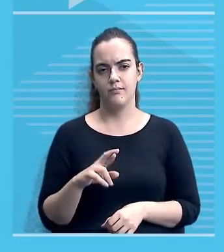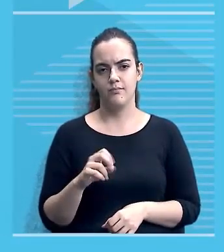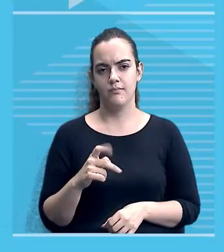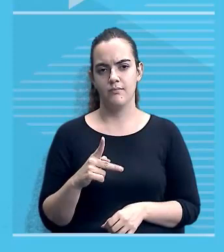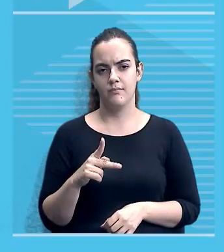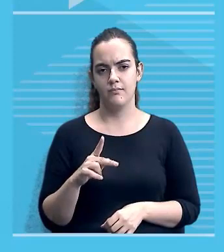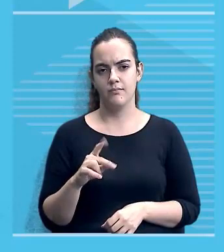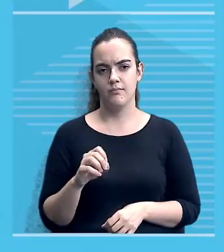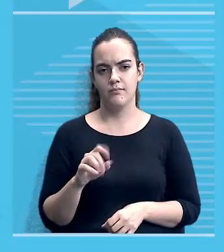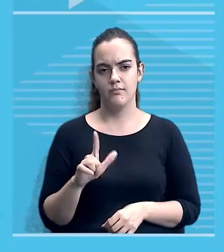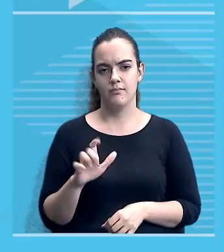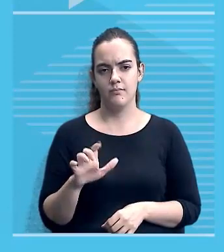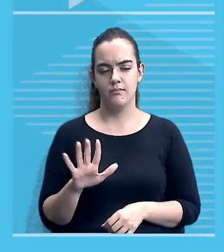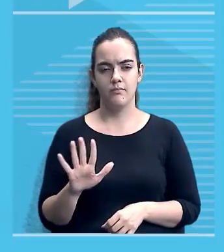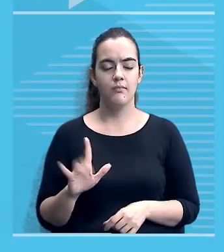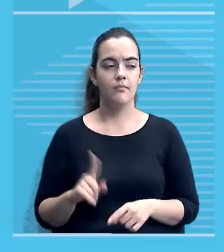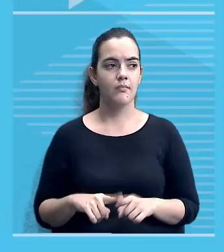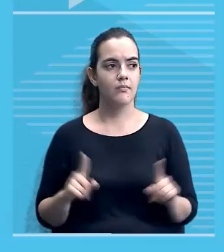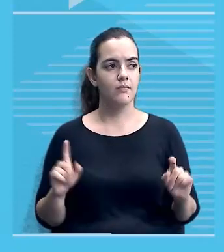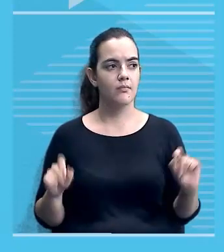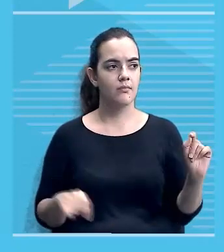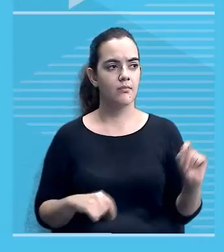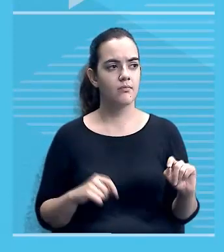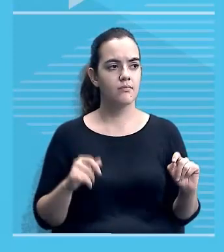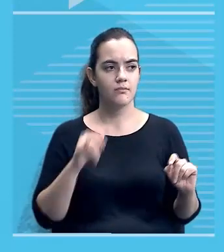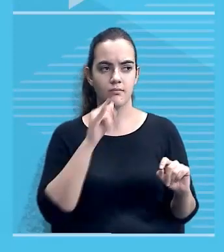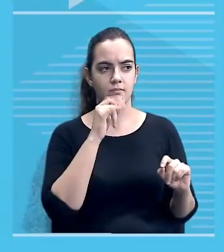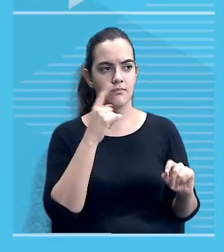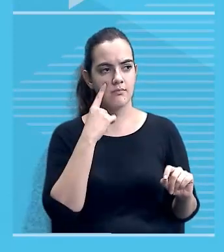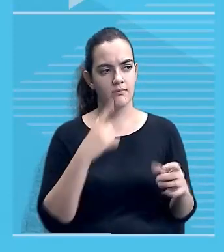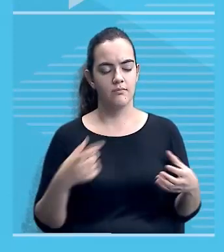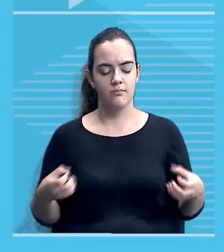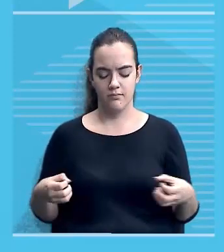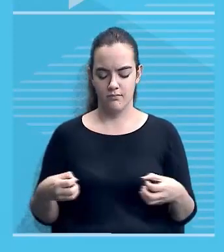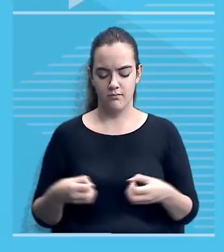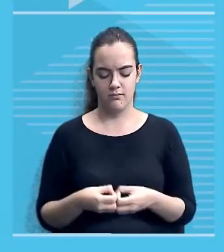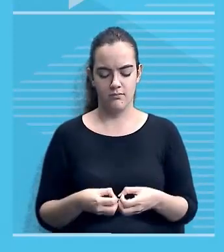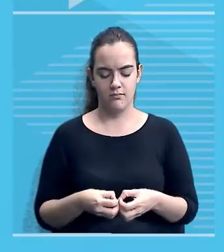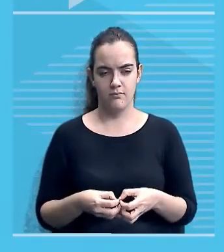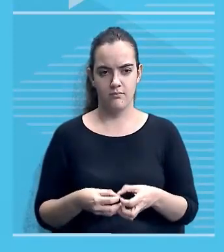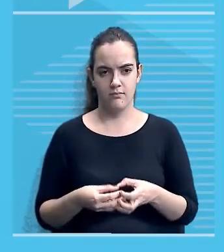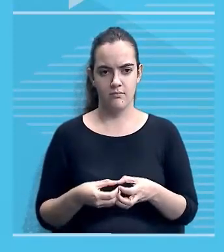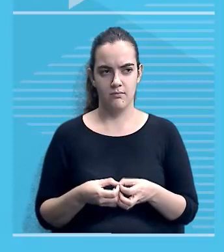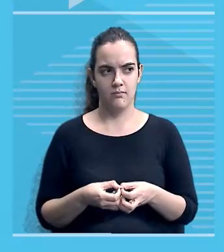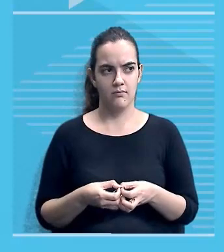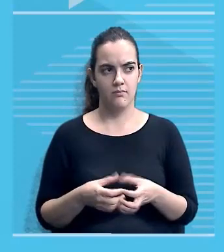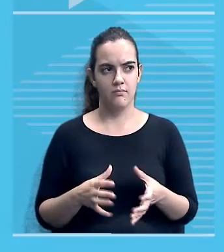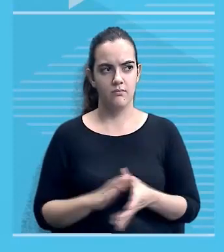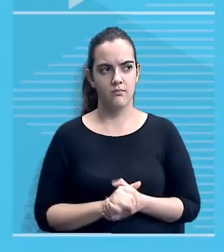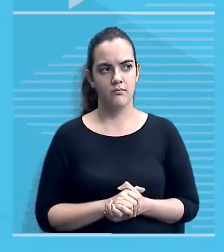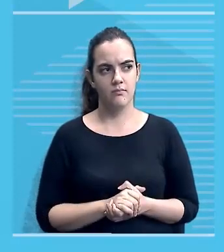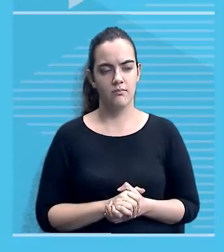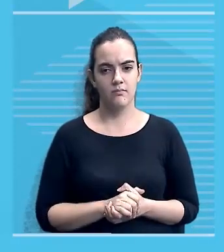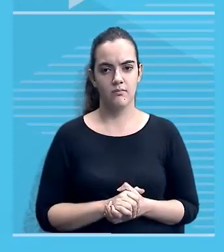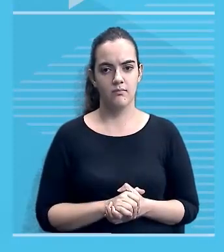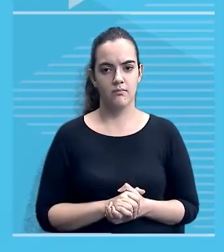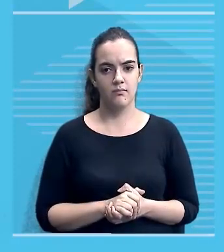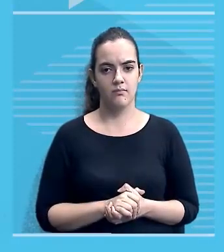essa Metrópole porque porque essa Metrópole Como diz aqui no próprio texto né